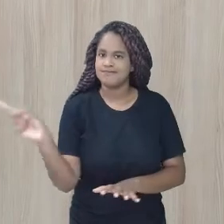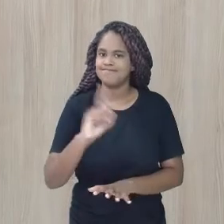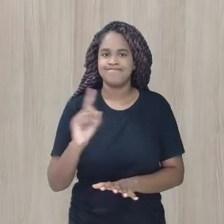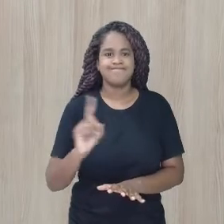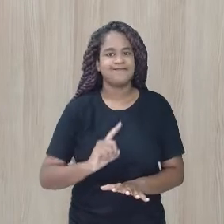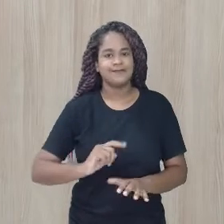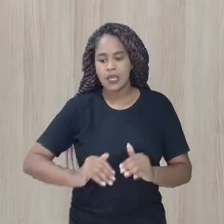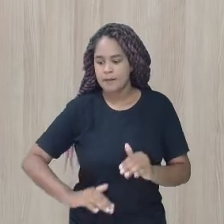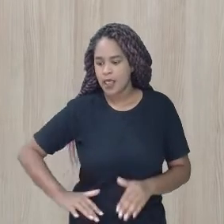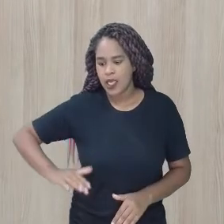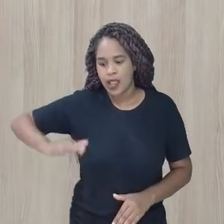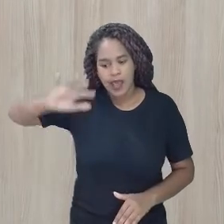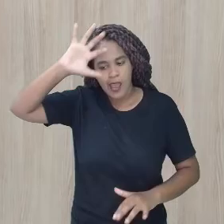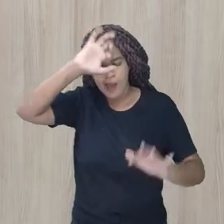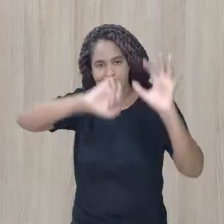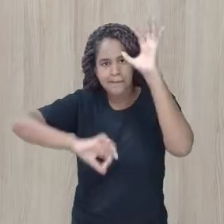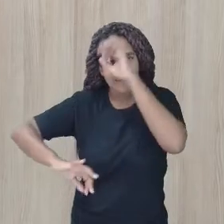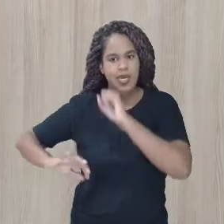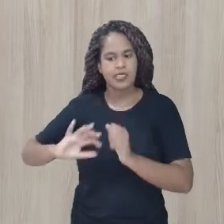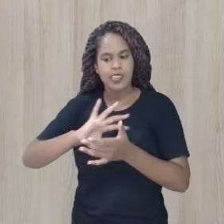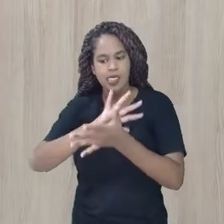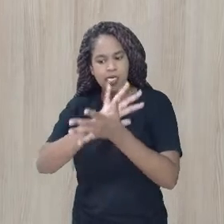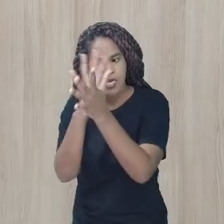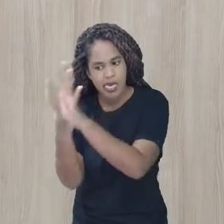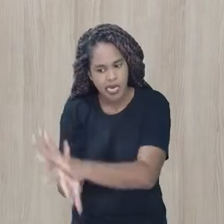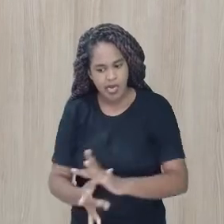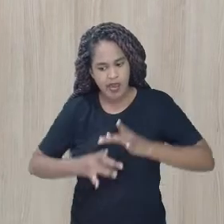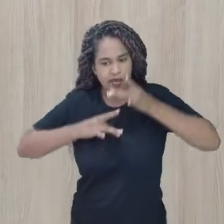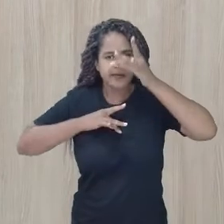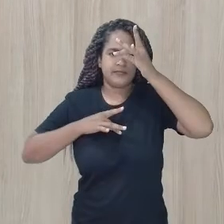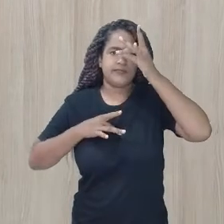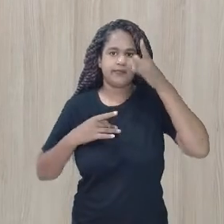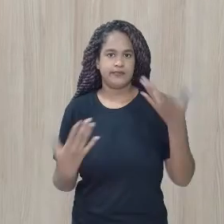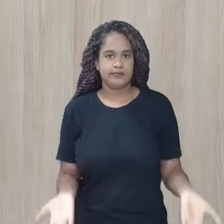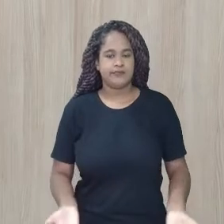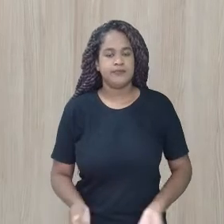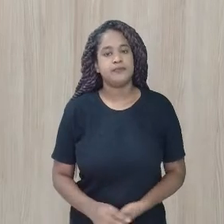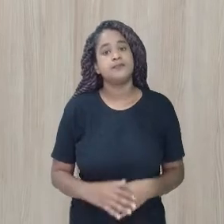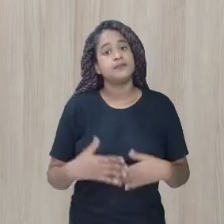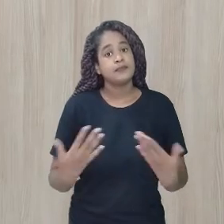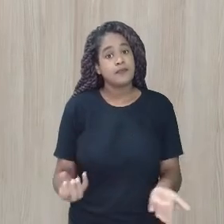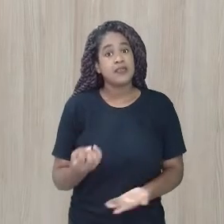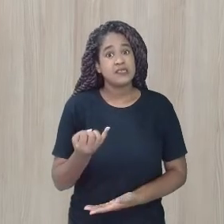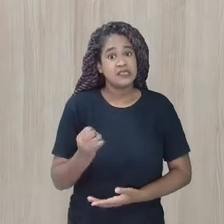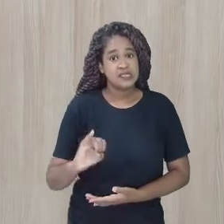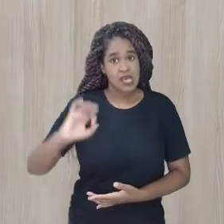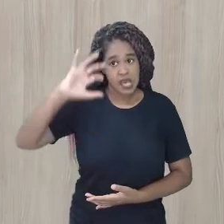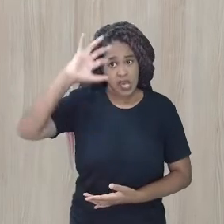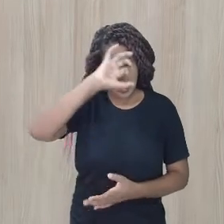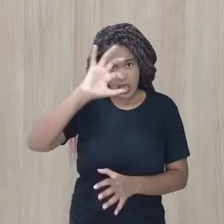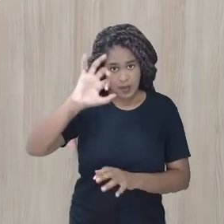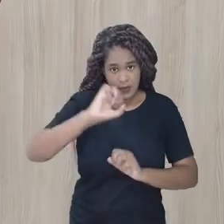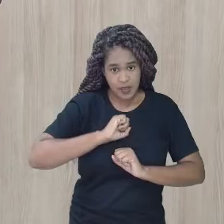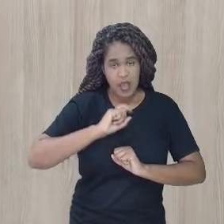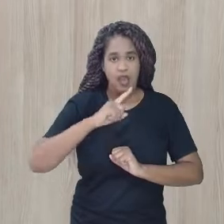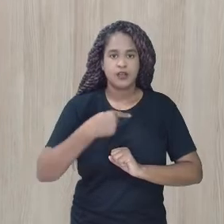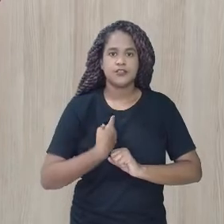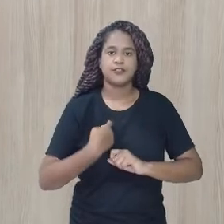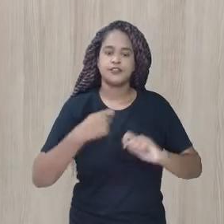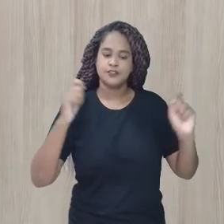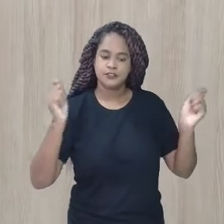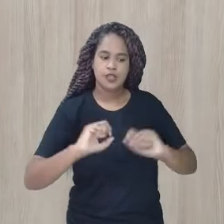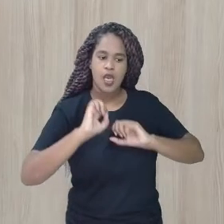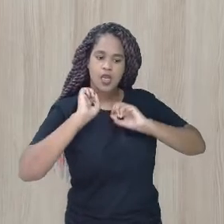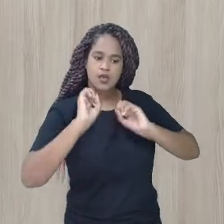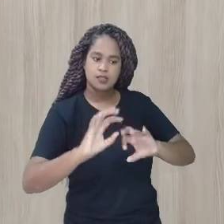ele aprende a ser preconceituoso ou preconceituosa. E aí, se ele aprende, podemos ensiná-los